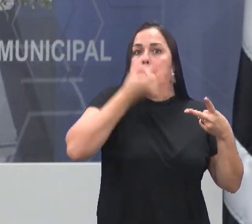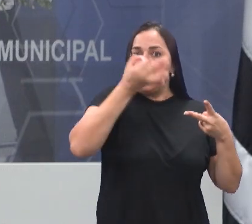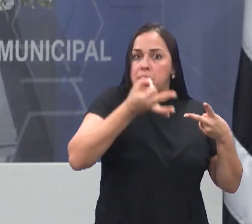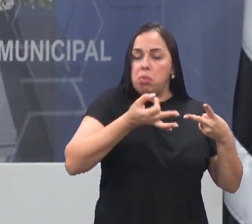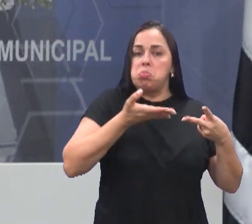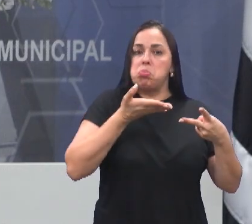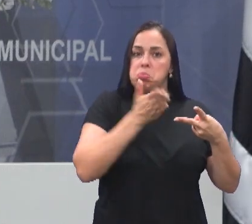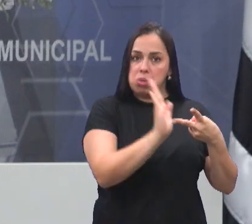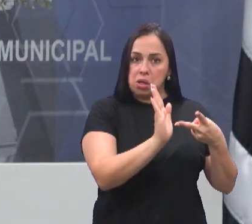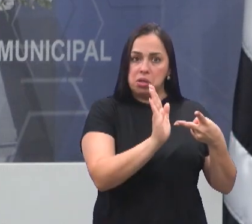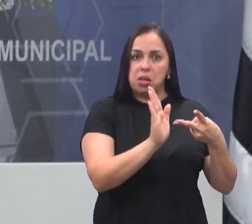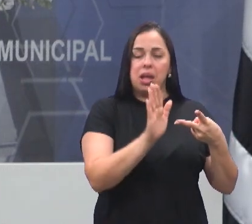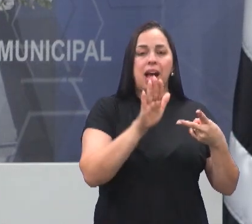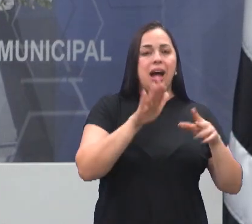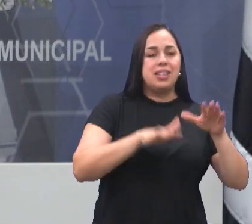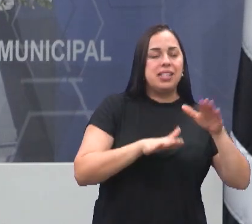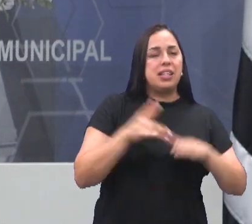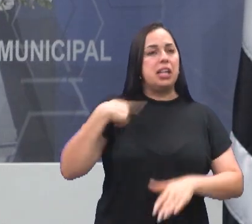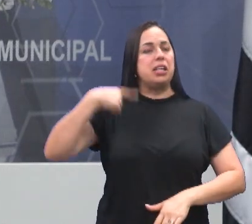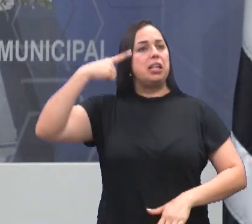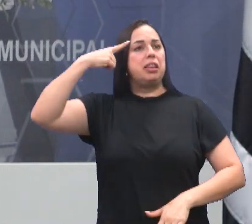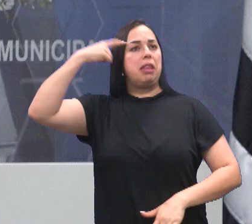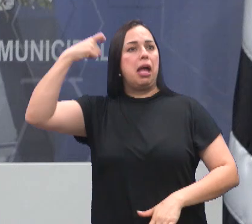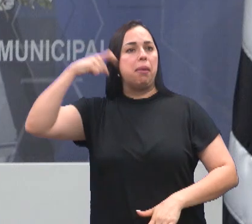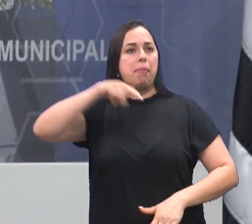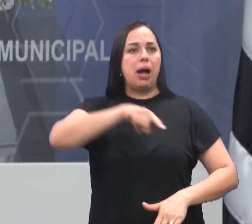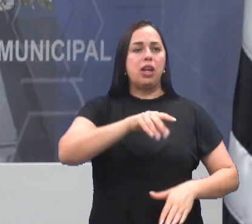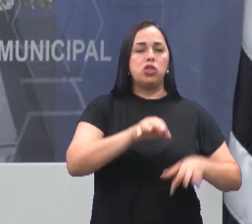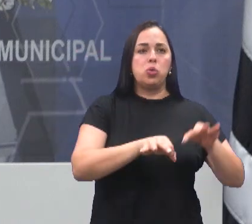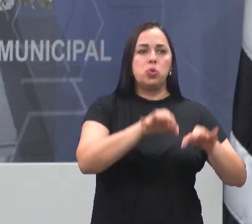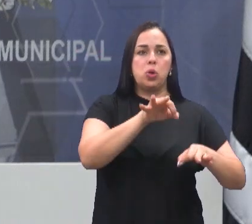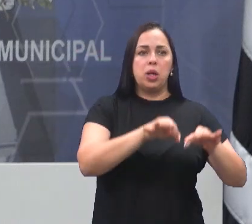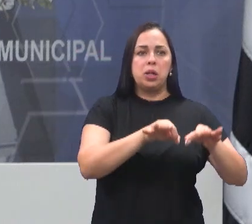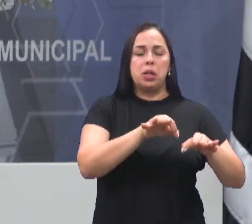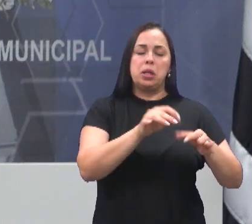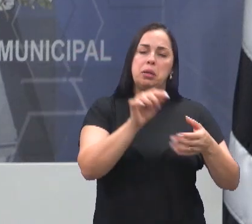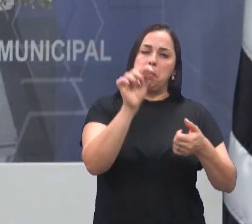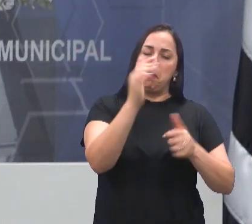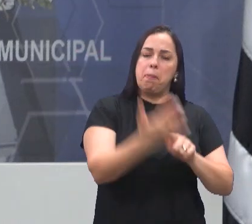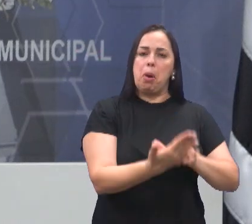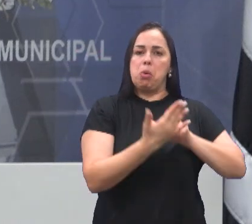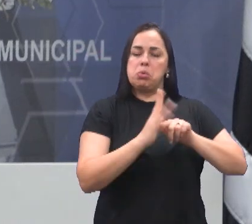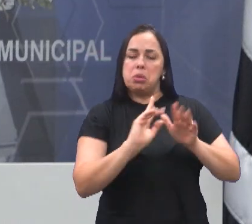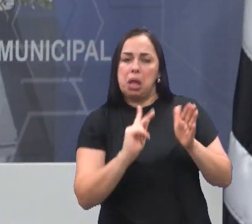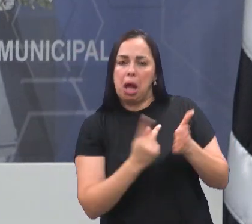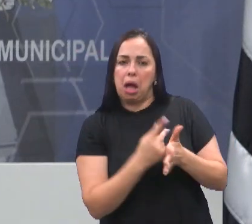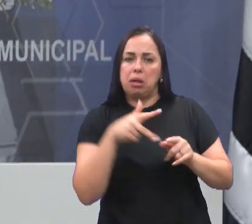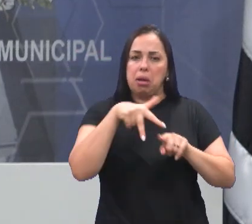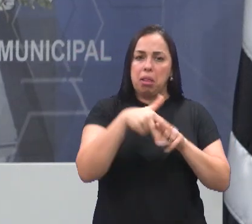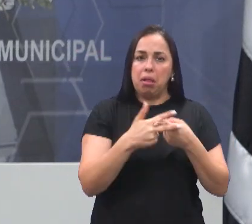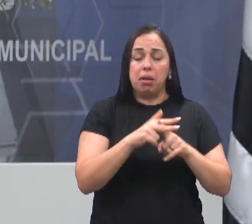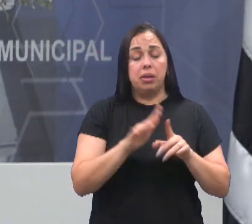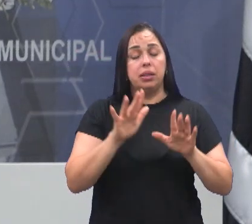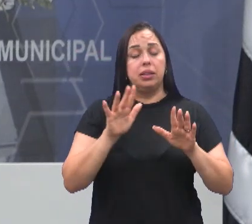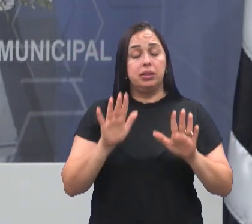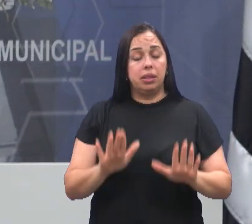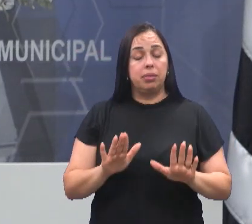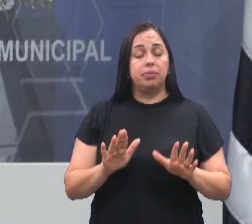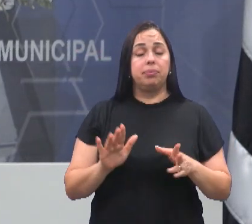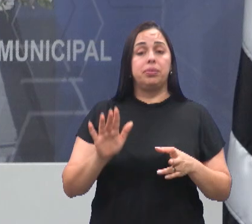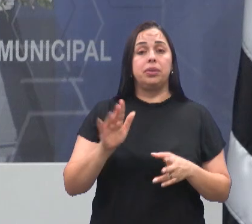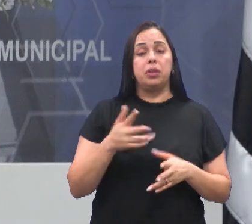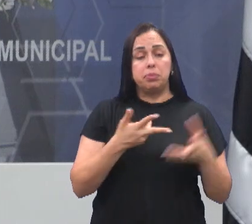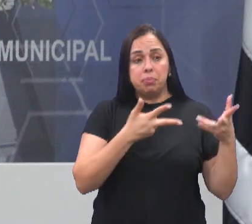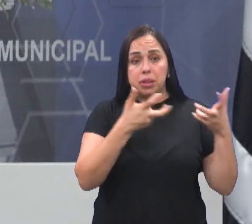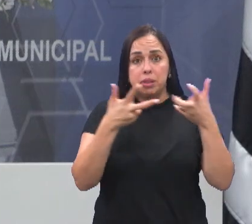vezes a gente tem ideias, mas o jurídico da Câmara sempre faz um apontamento. E aqui a gente vê muitos